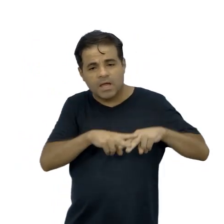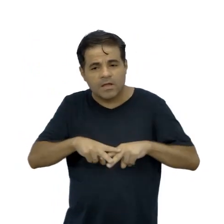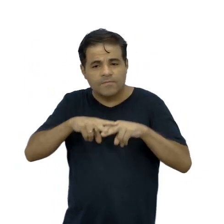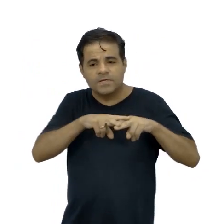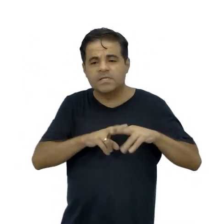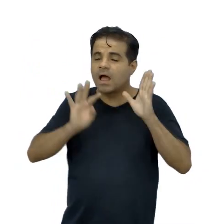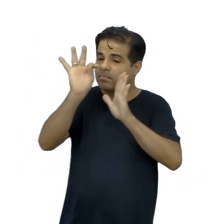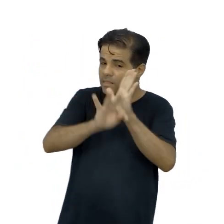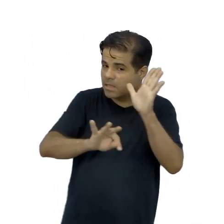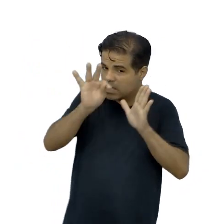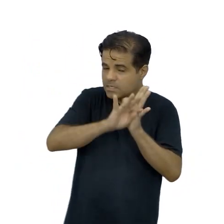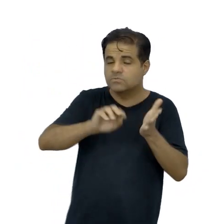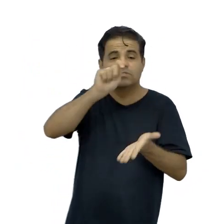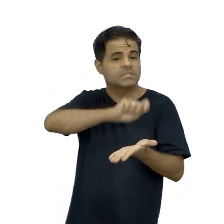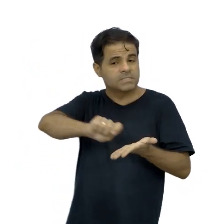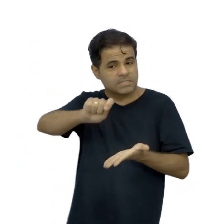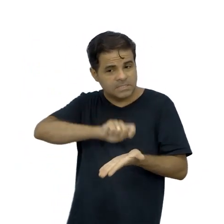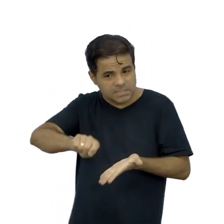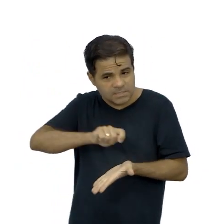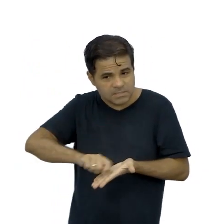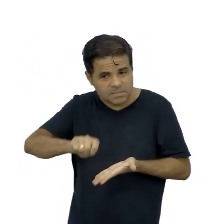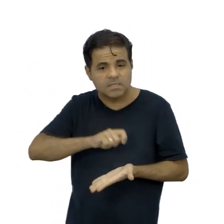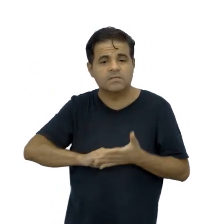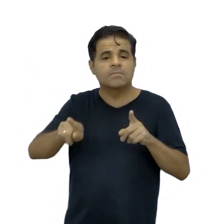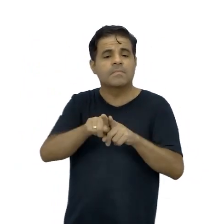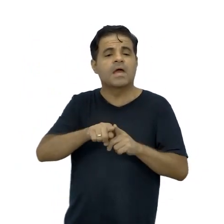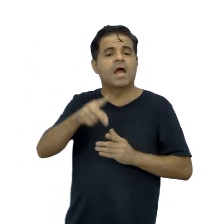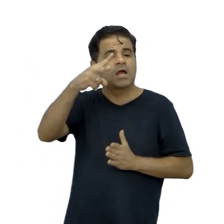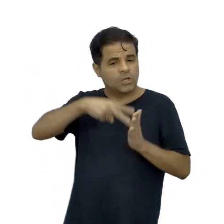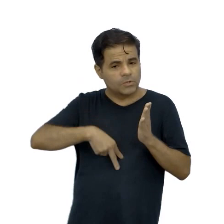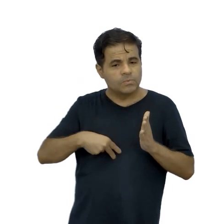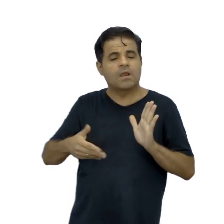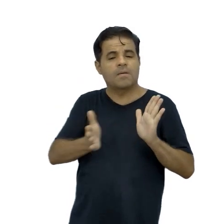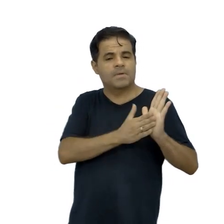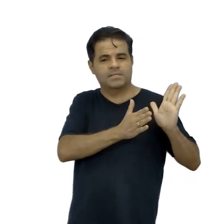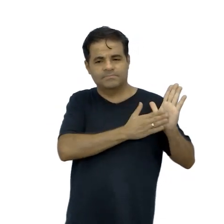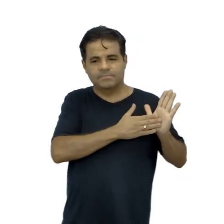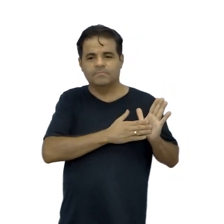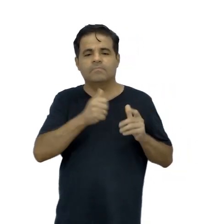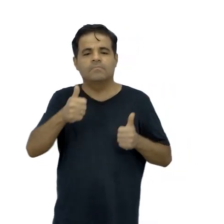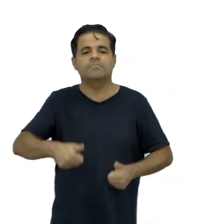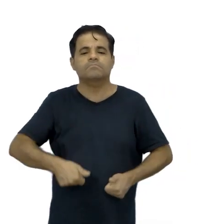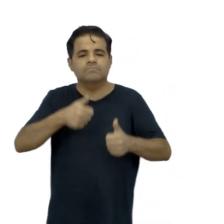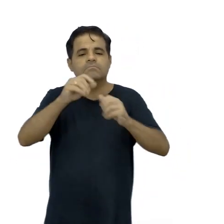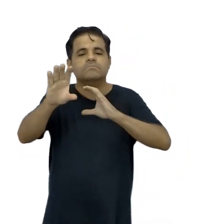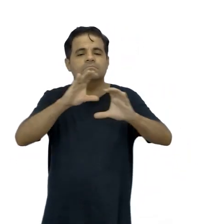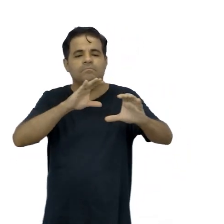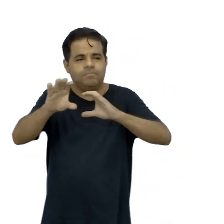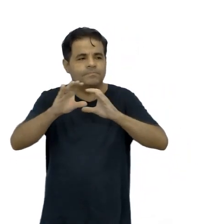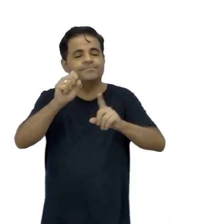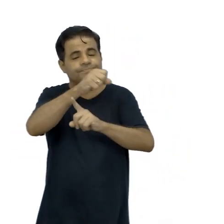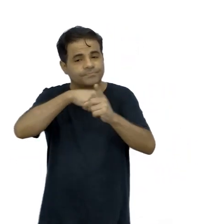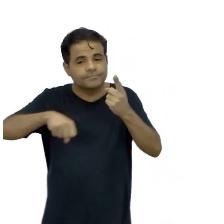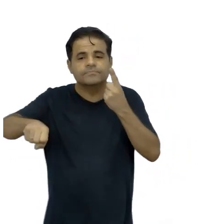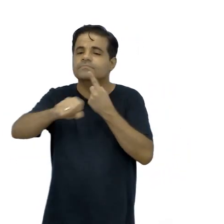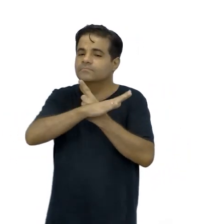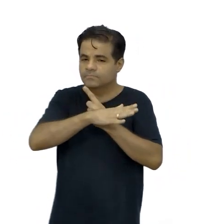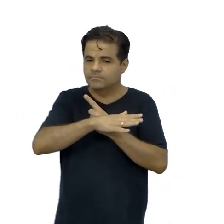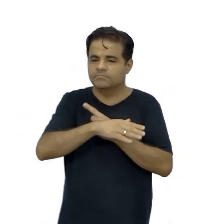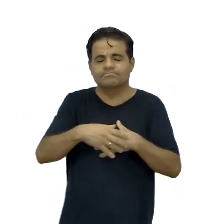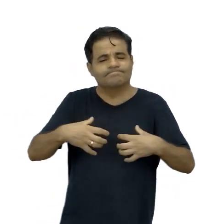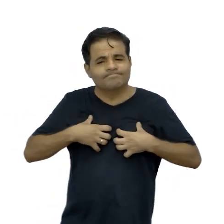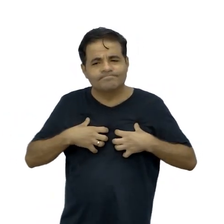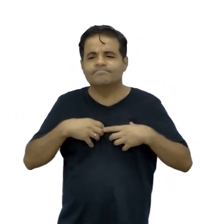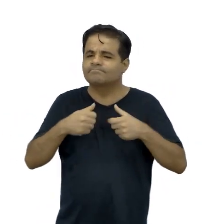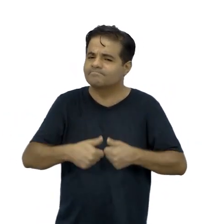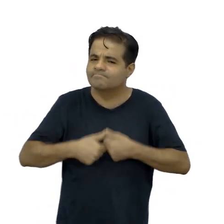textos previamente escritos, a leitura também para estabelecer melhor a comunicação na sociedade e se